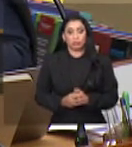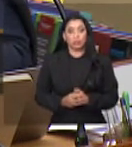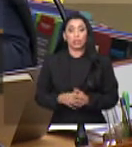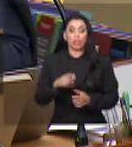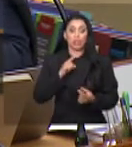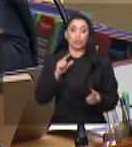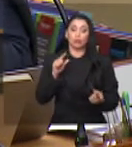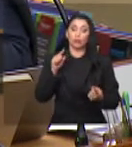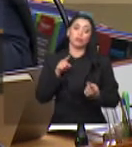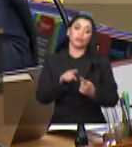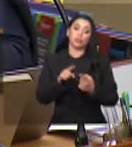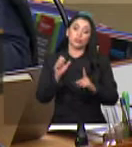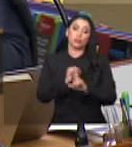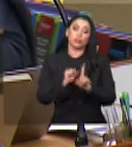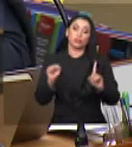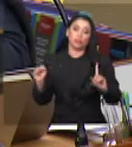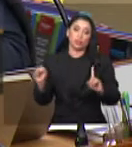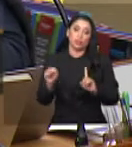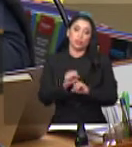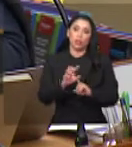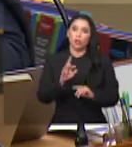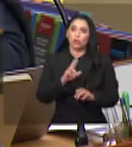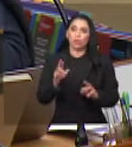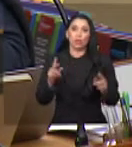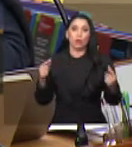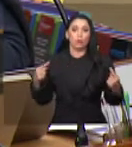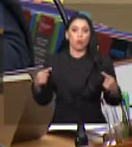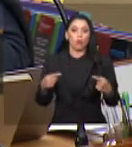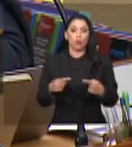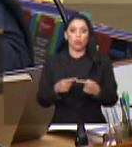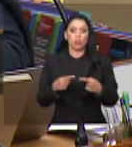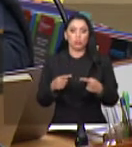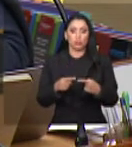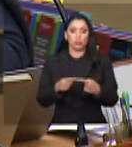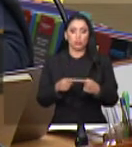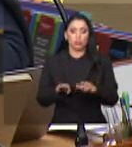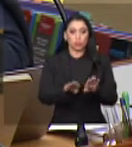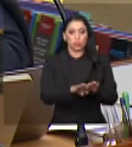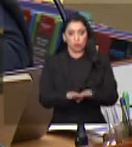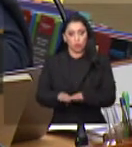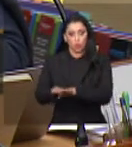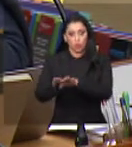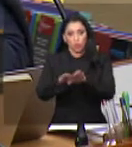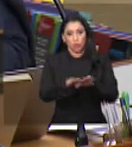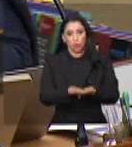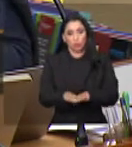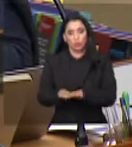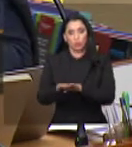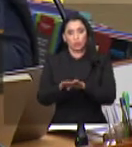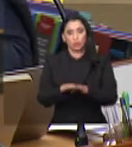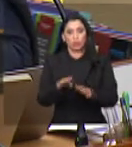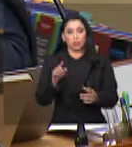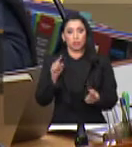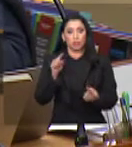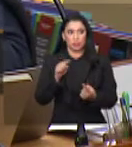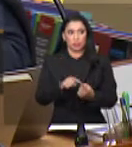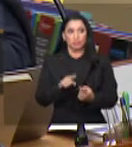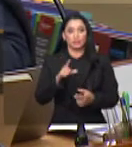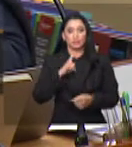social que não corresponde na pautado Nacional